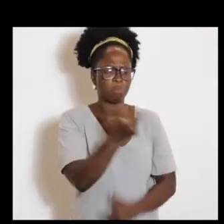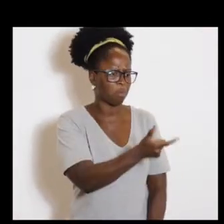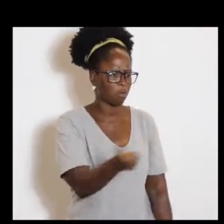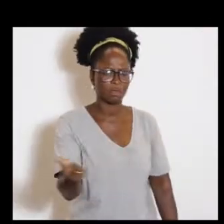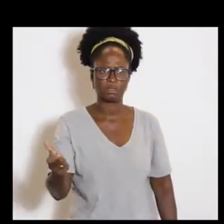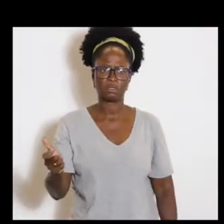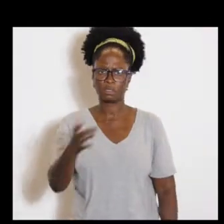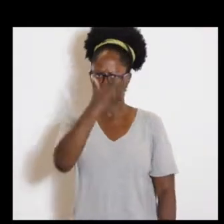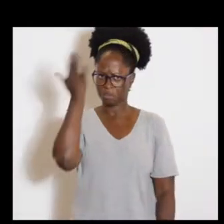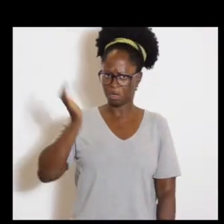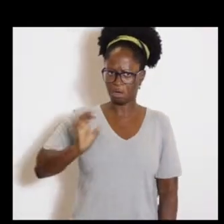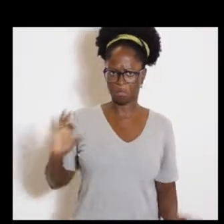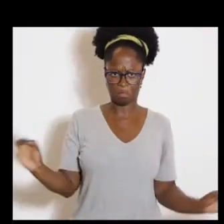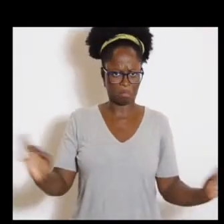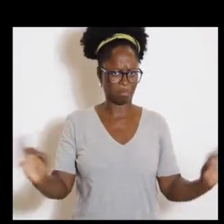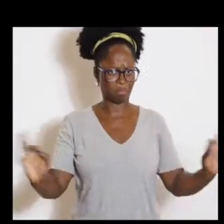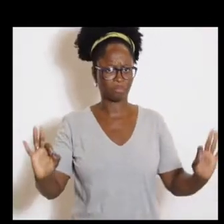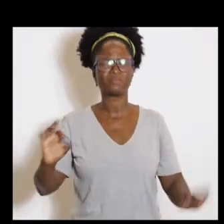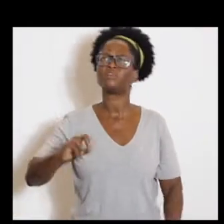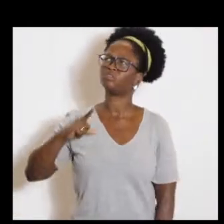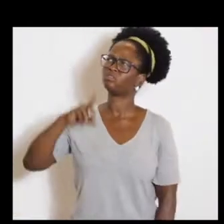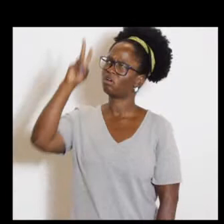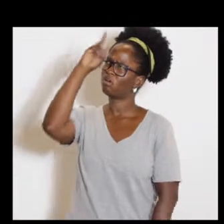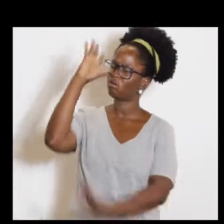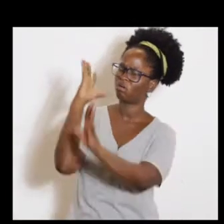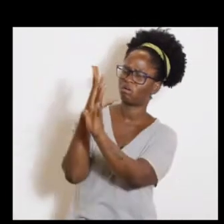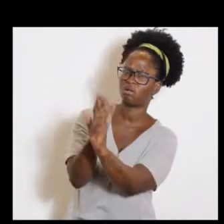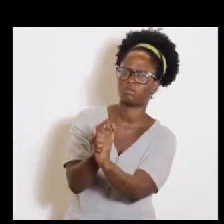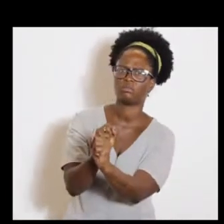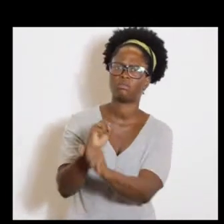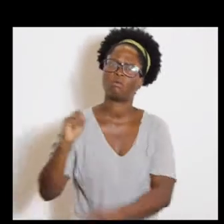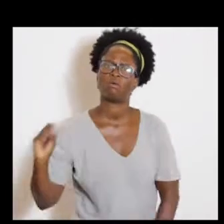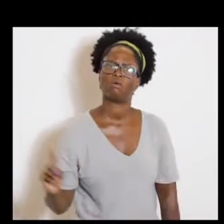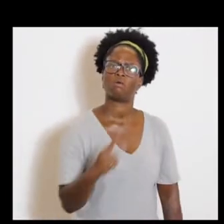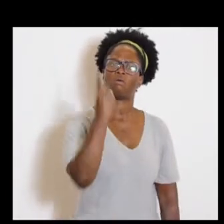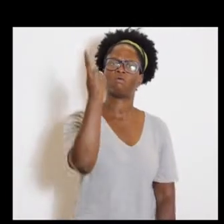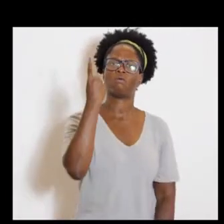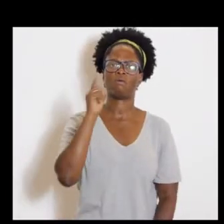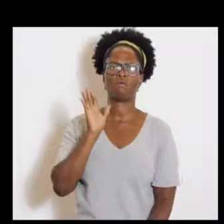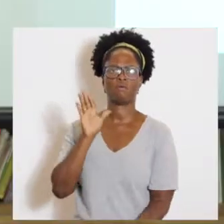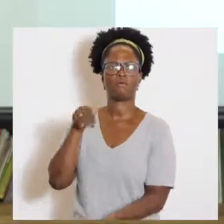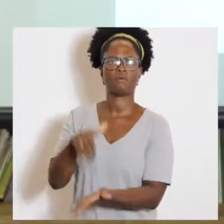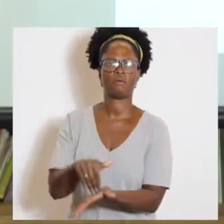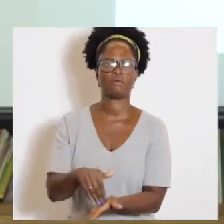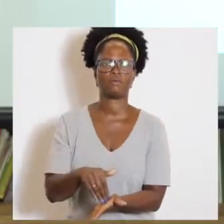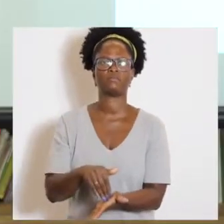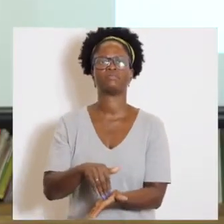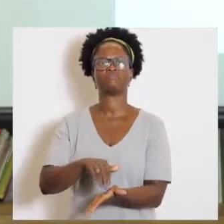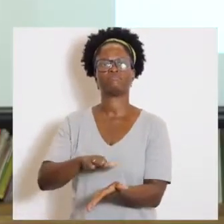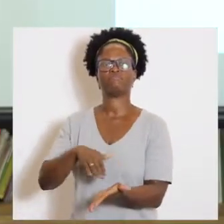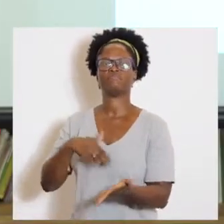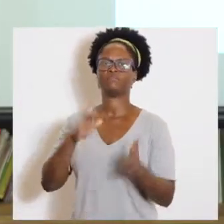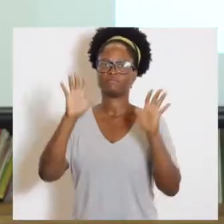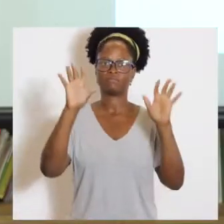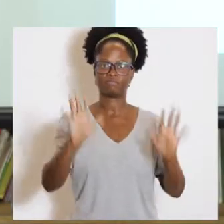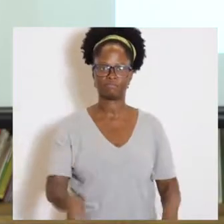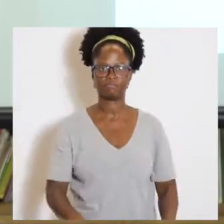magane lembranças só a última capa a última pá de cal